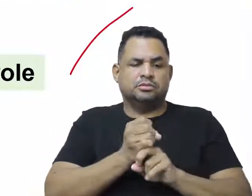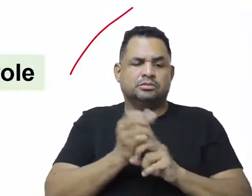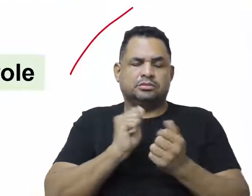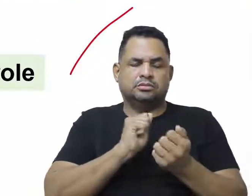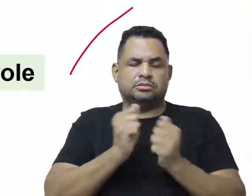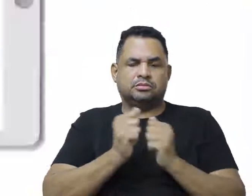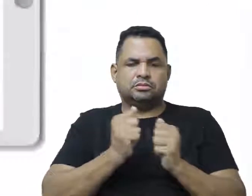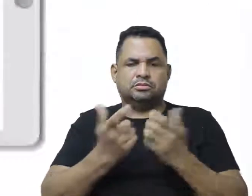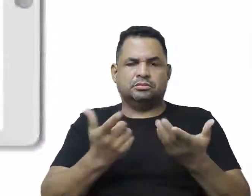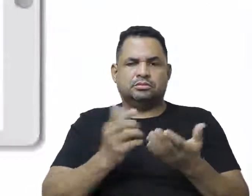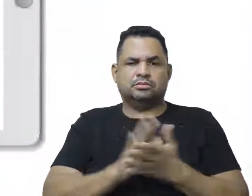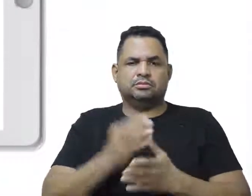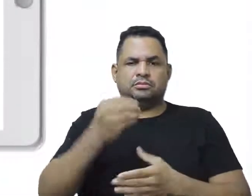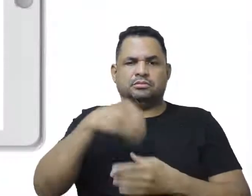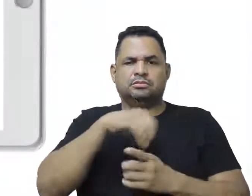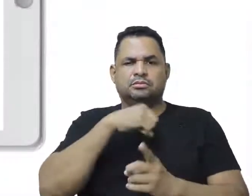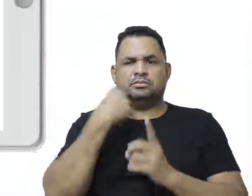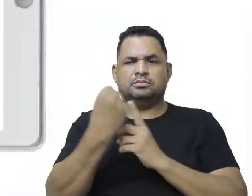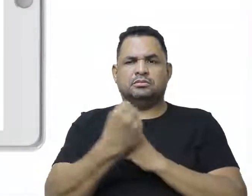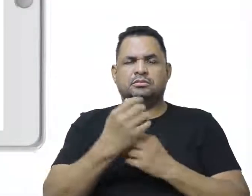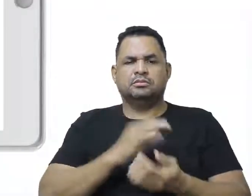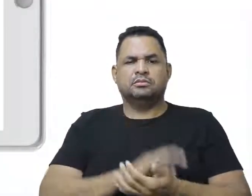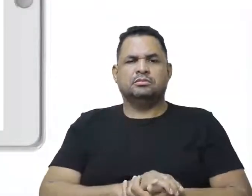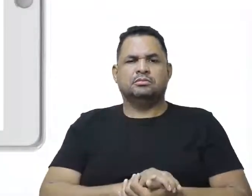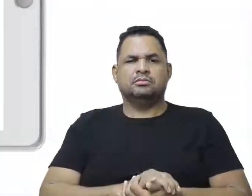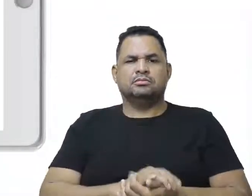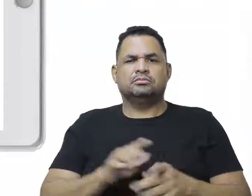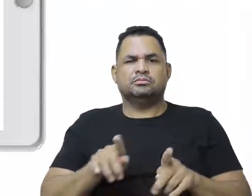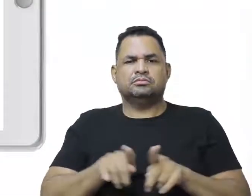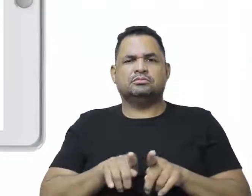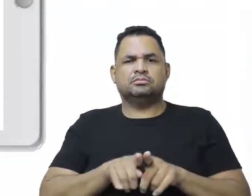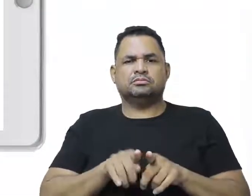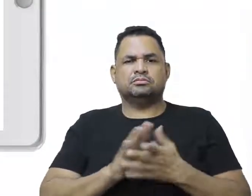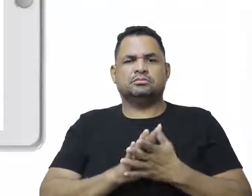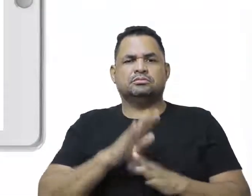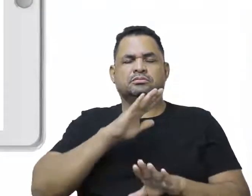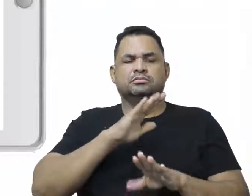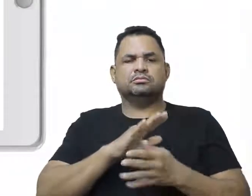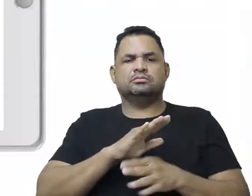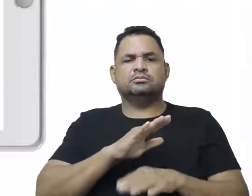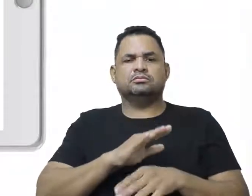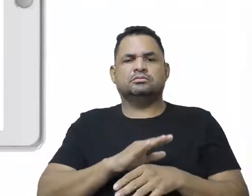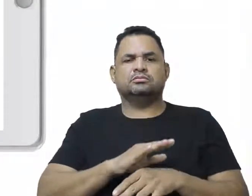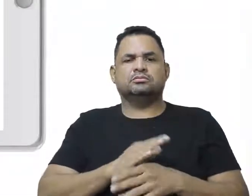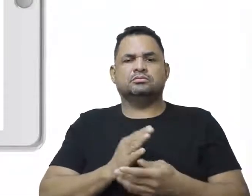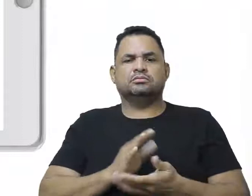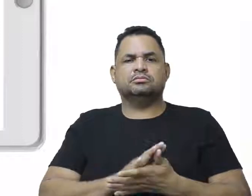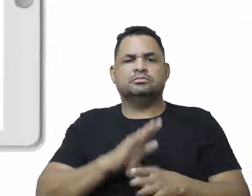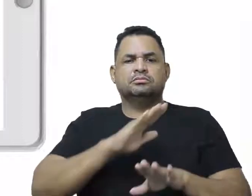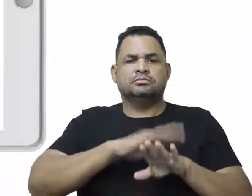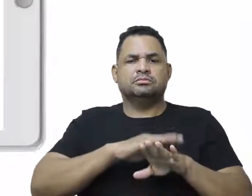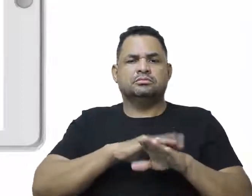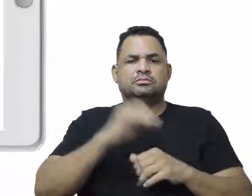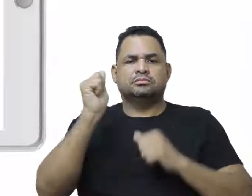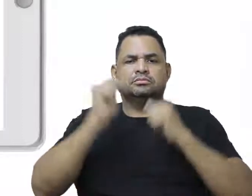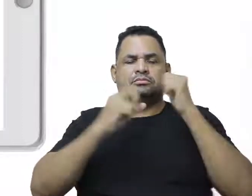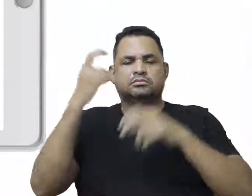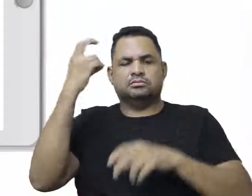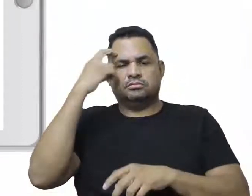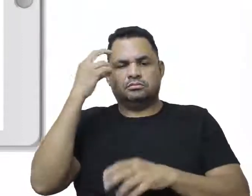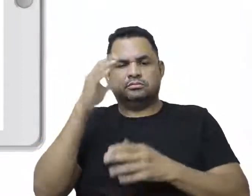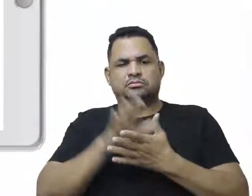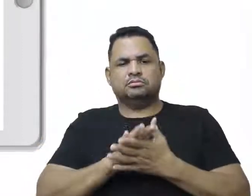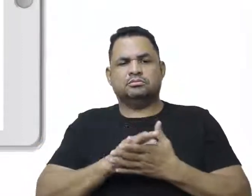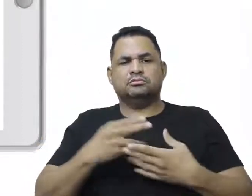iluminação em controle dentro da sociedade a gente falou sobre a indústria cultural e a ideologia e indústria